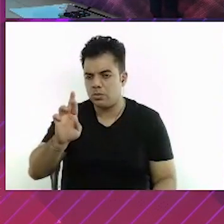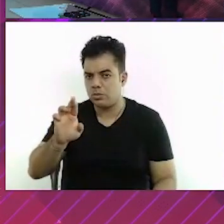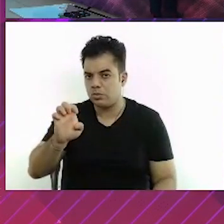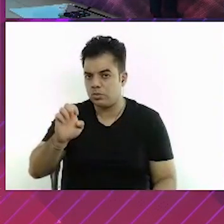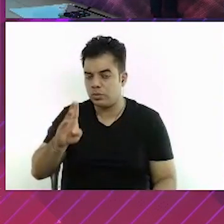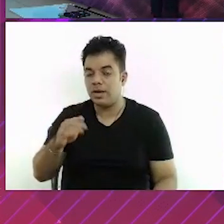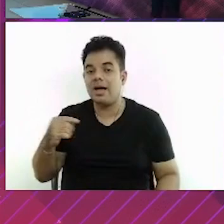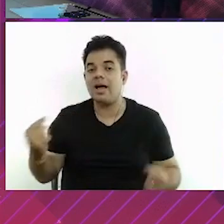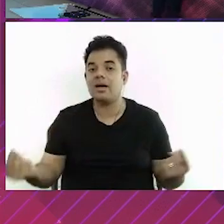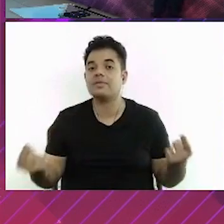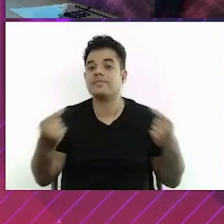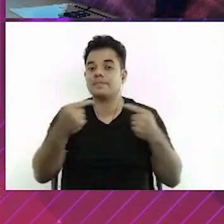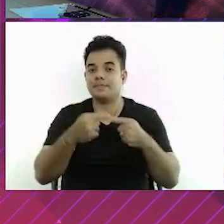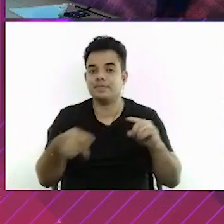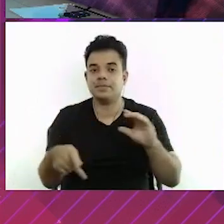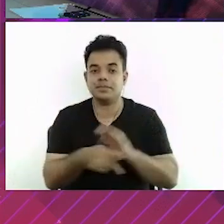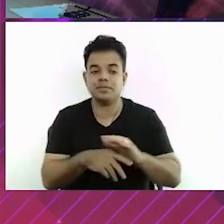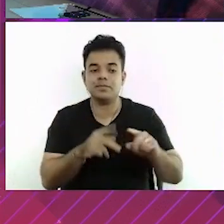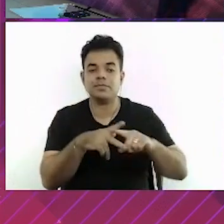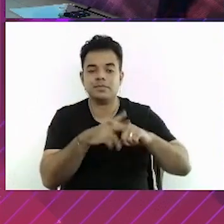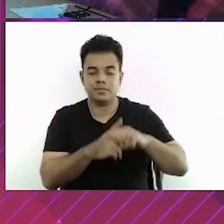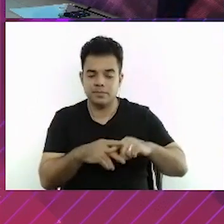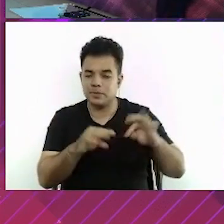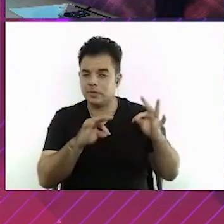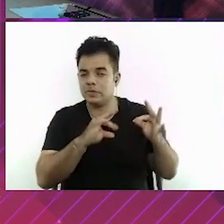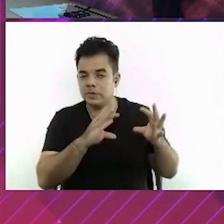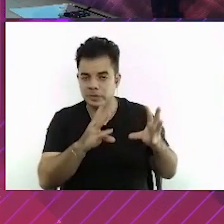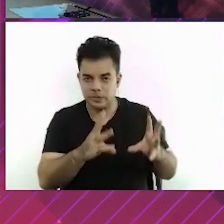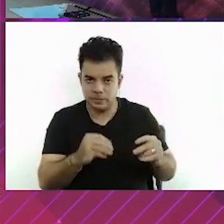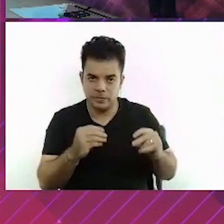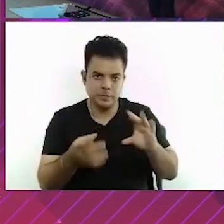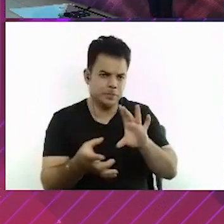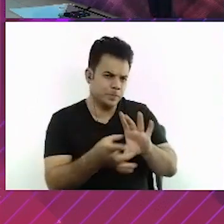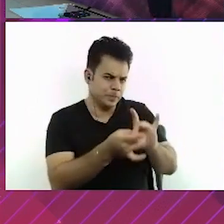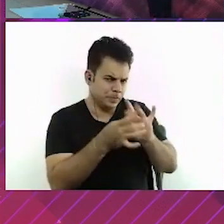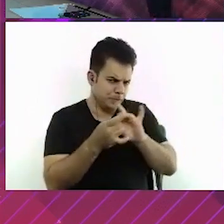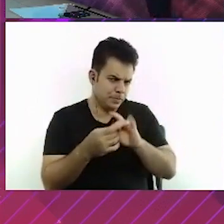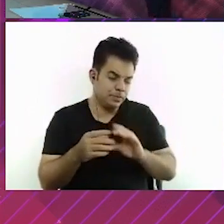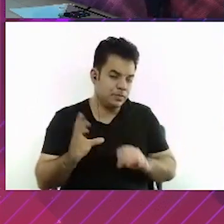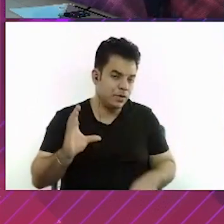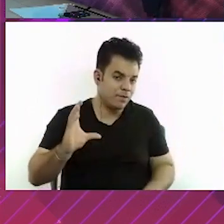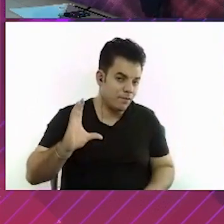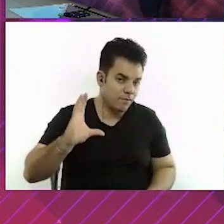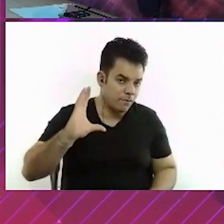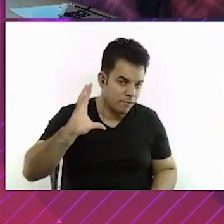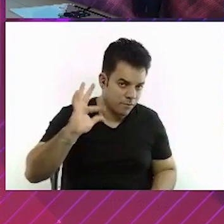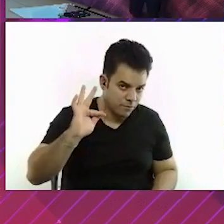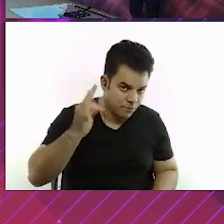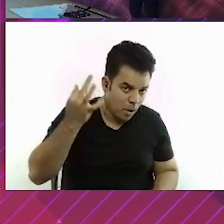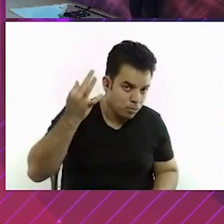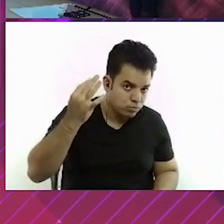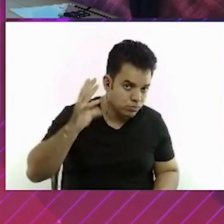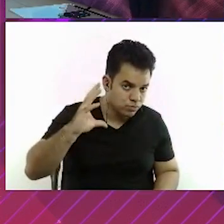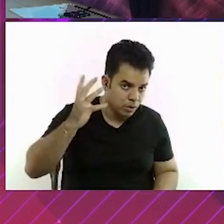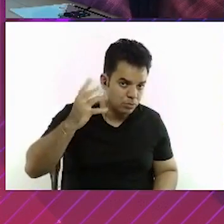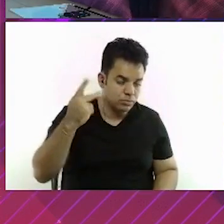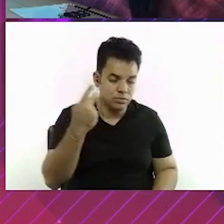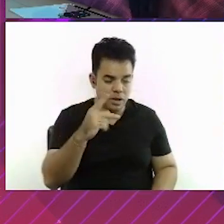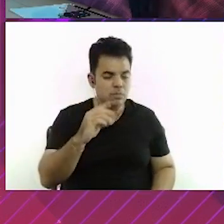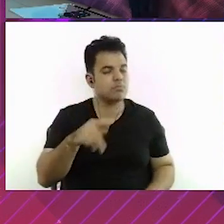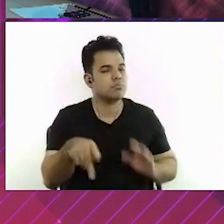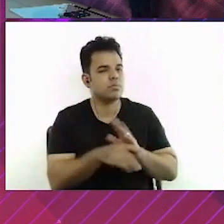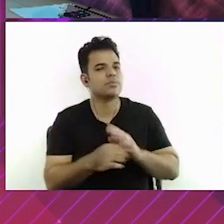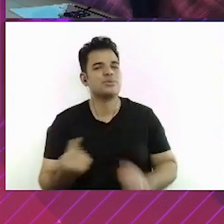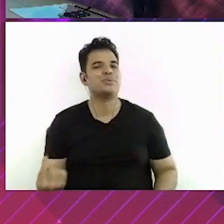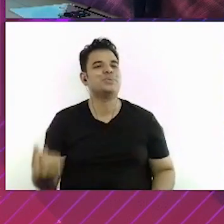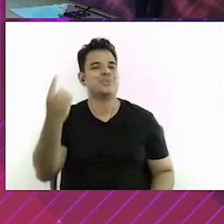aplicada para o microserviço como um todo e todas as conexões. Se for false, ela só vale para aquela conexão específica. E é